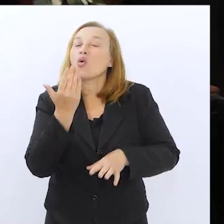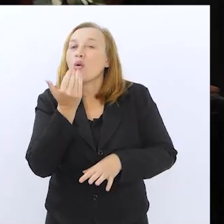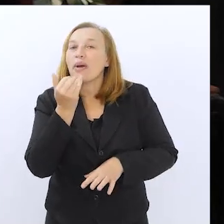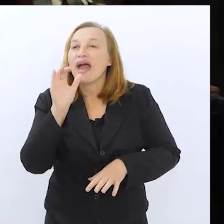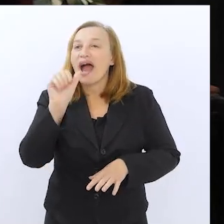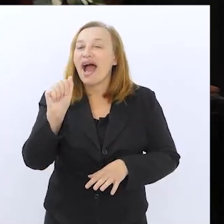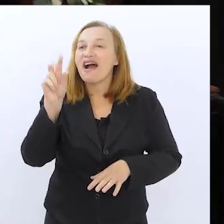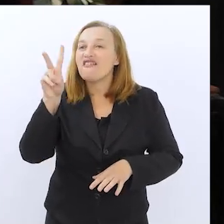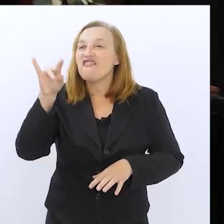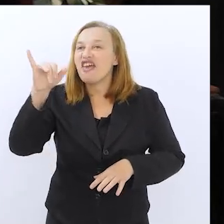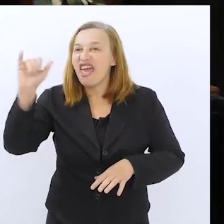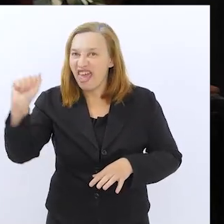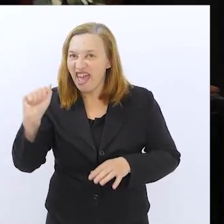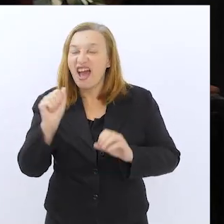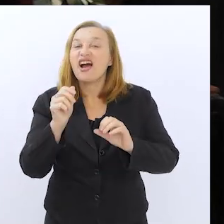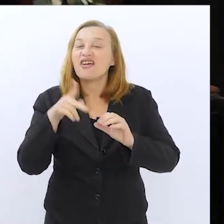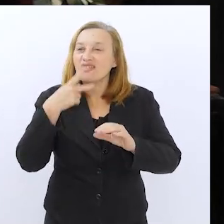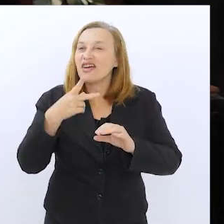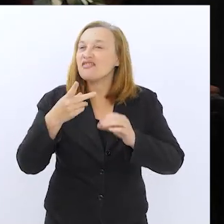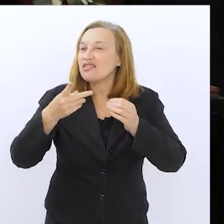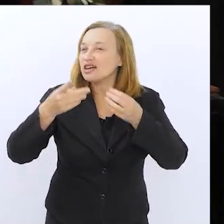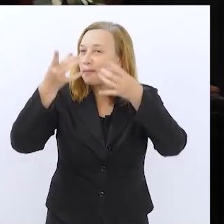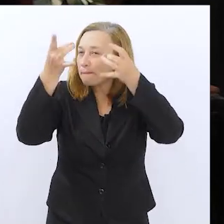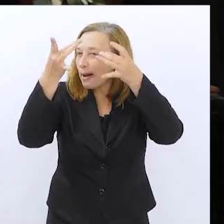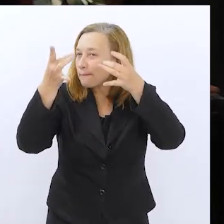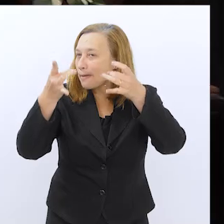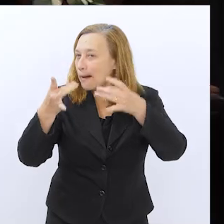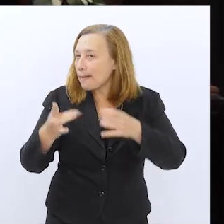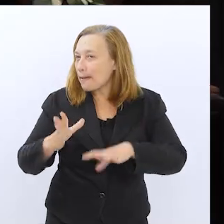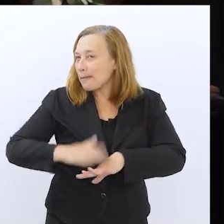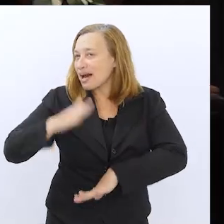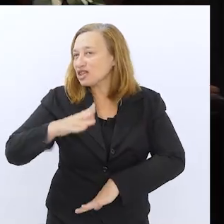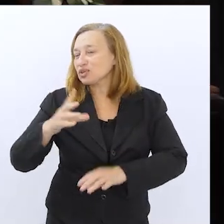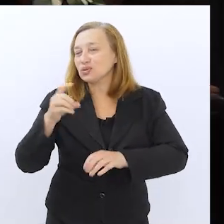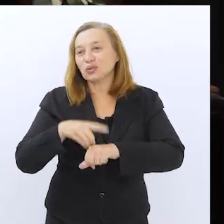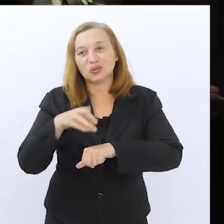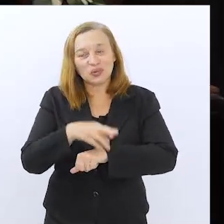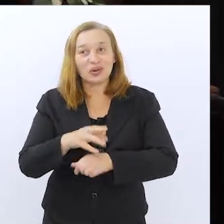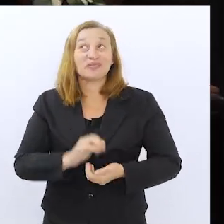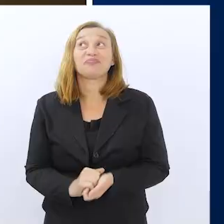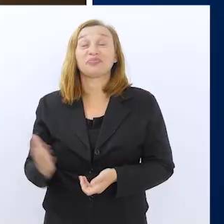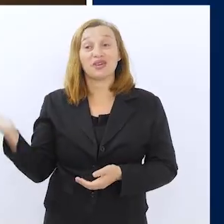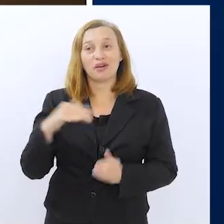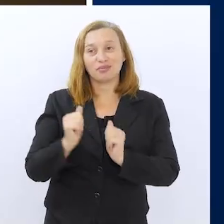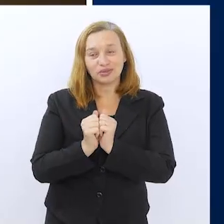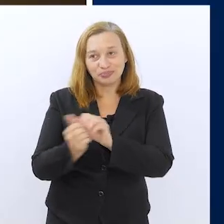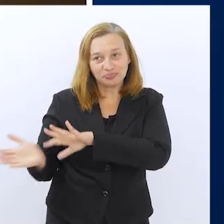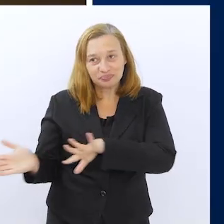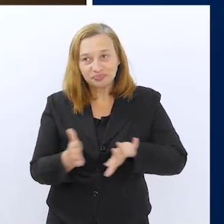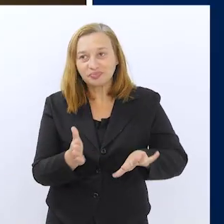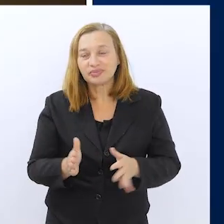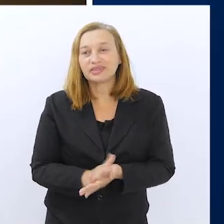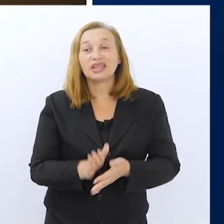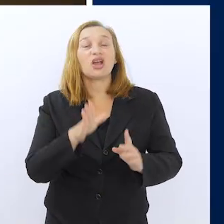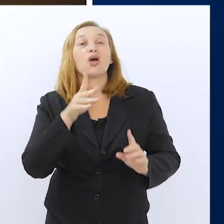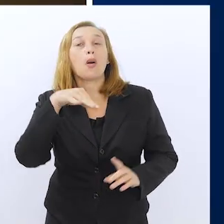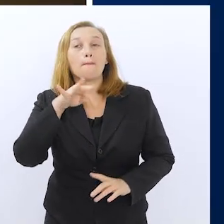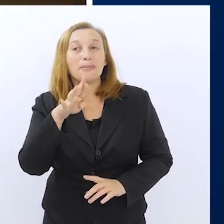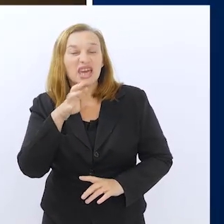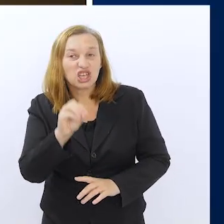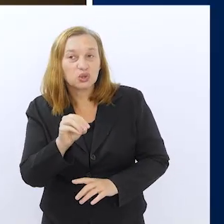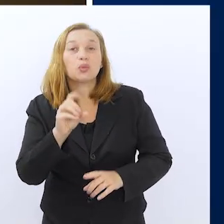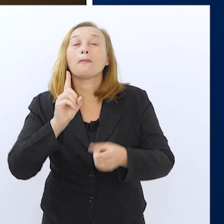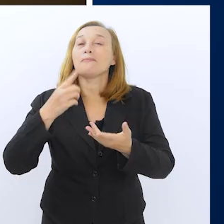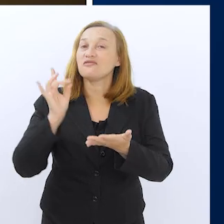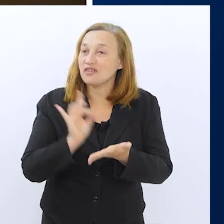aveia. Vai desmontando os mitos todos, doutora? Tá contigo. Ó, a maioria dos mitos são